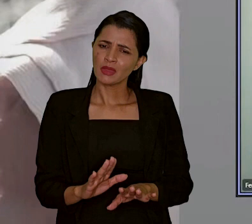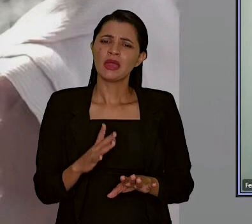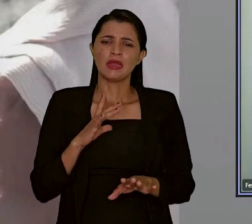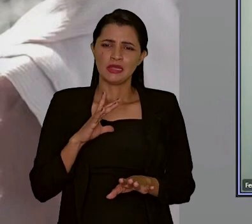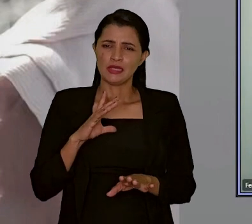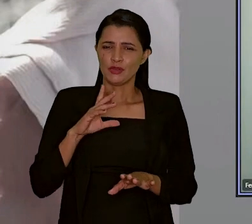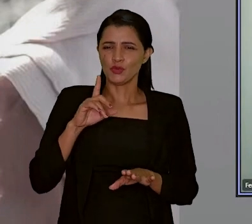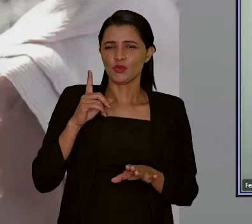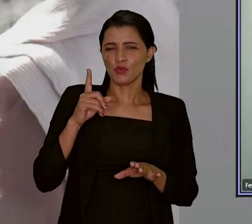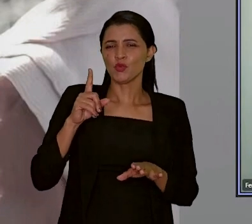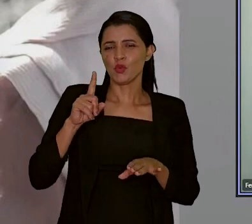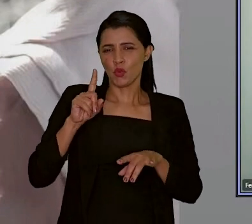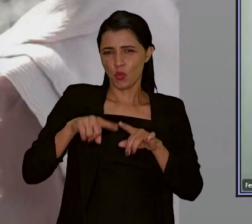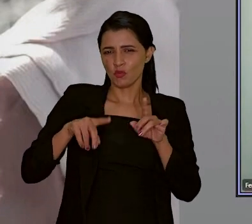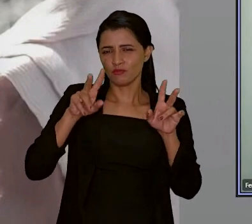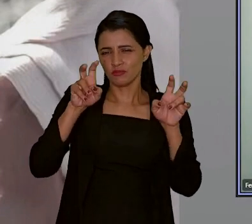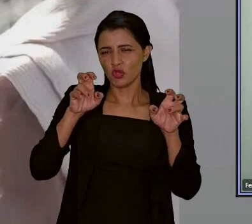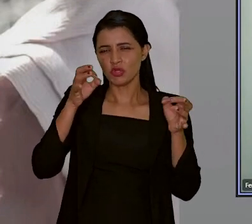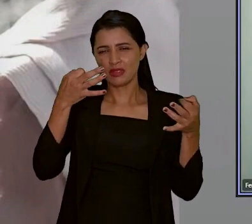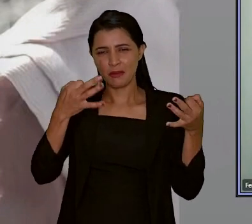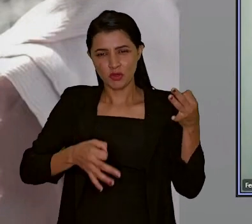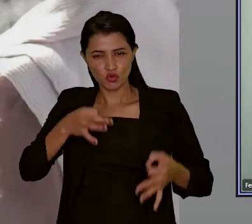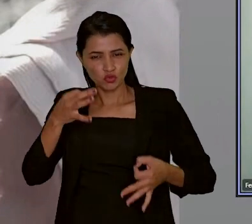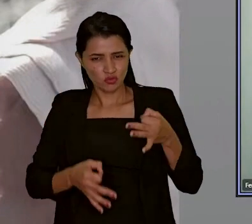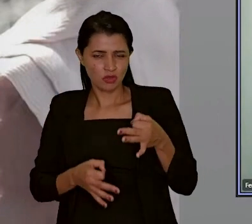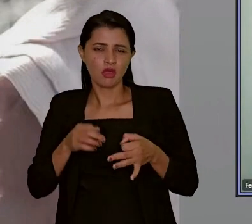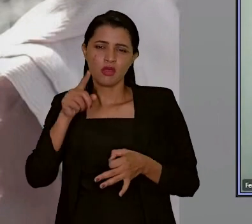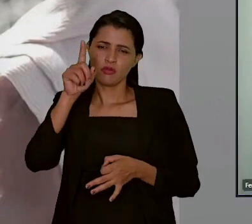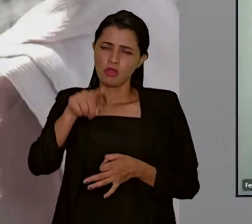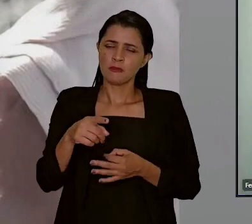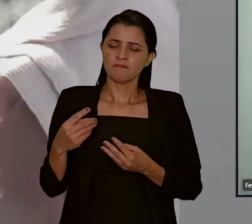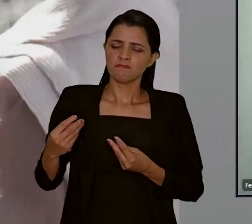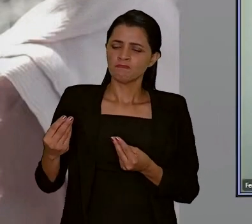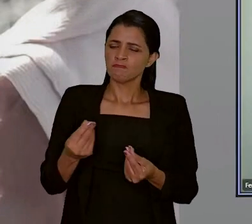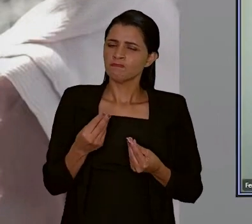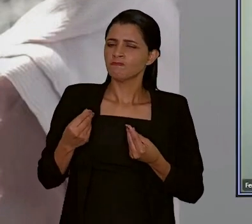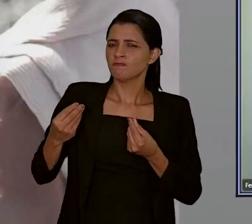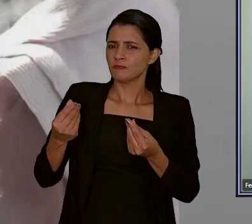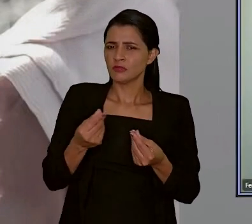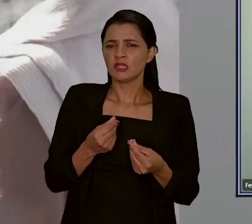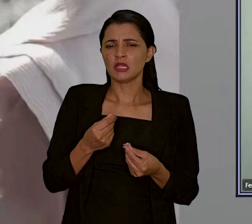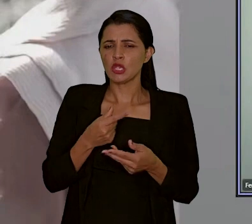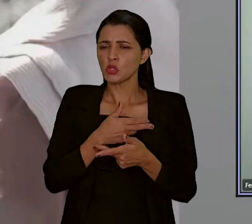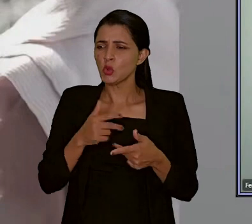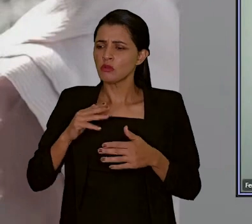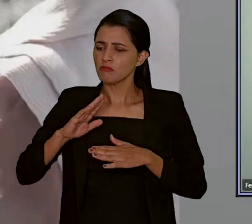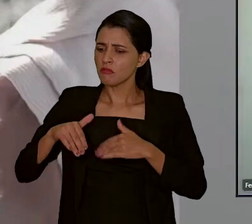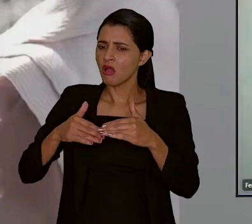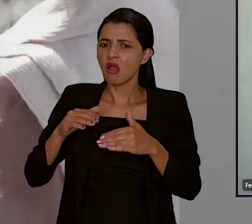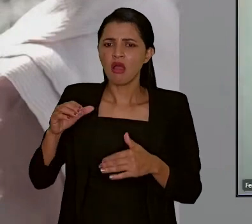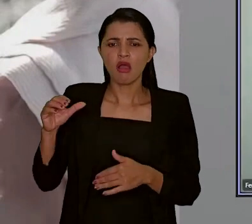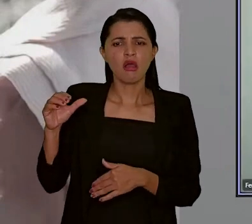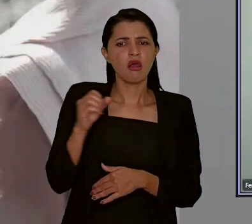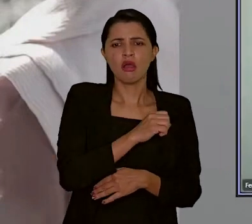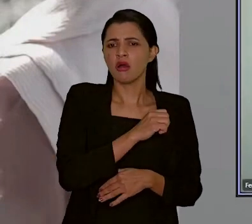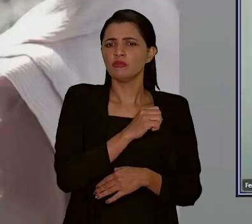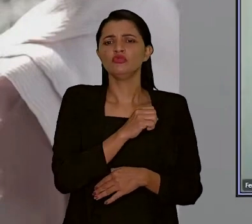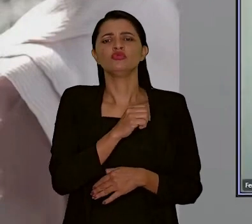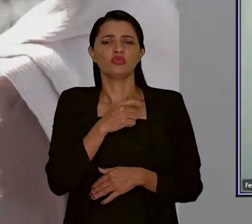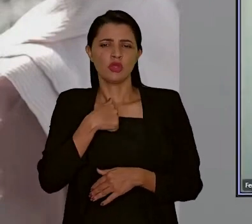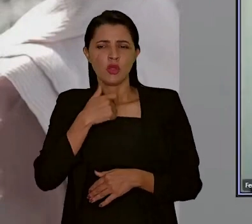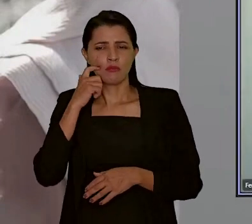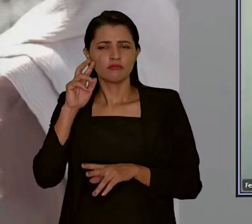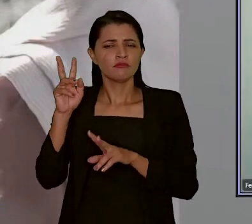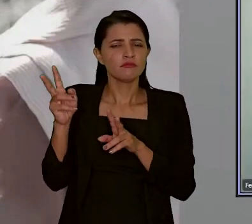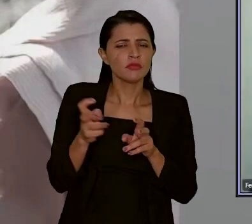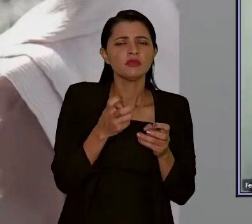uma matéria muito sensível, que as coisas se desenvolvem muito rápido, pelo que eu percebi, pela manifestação